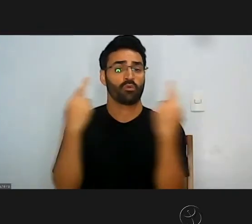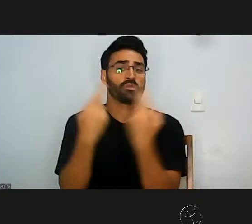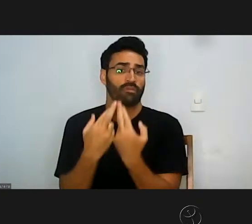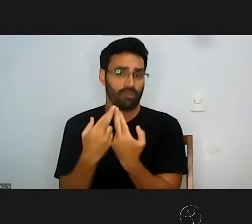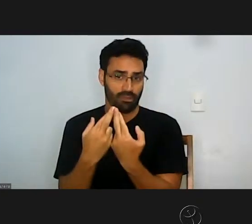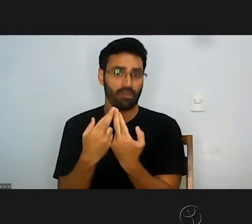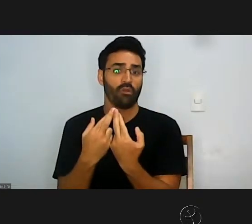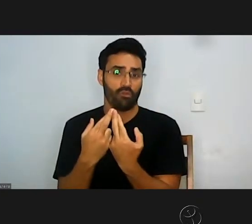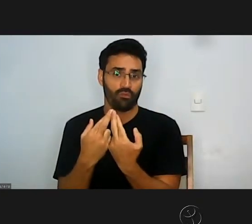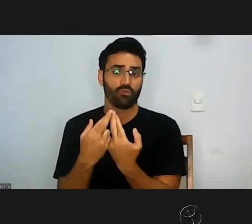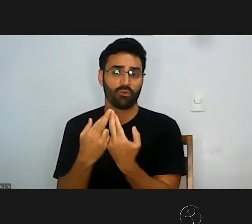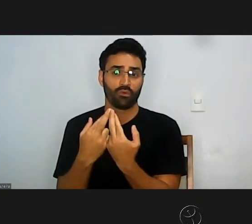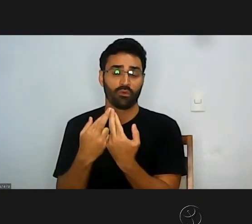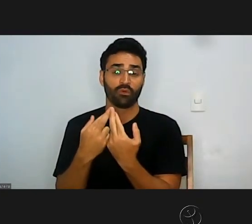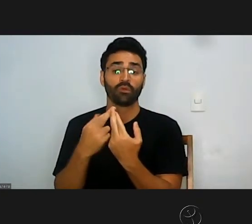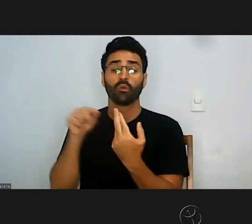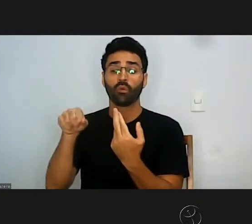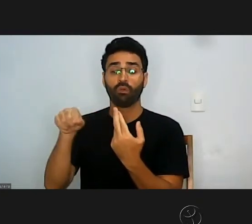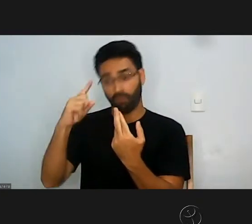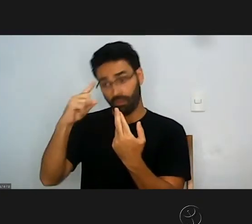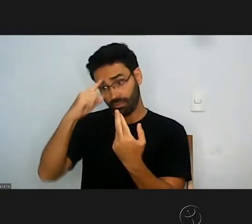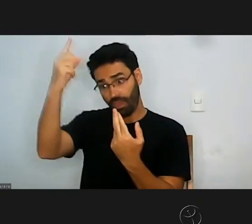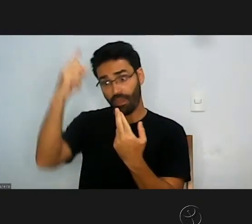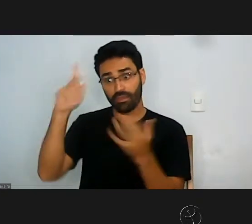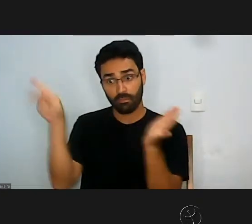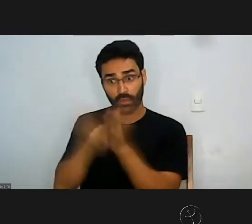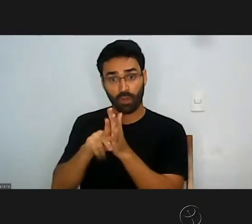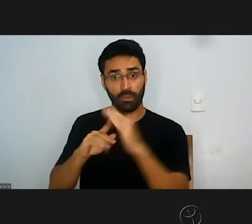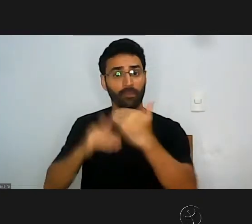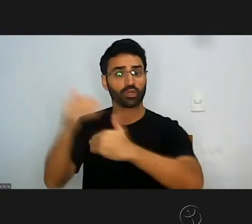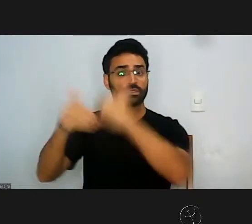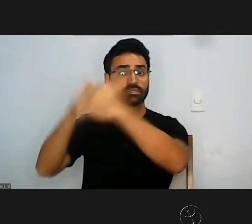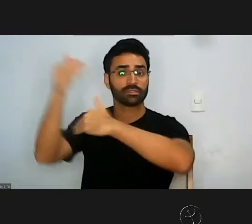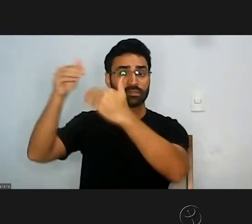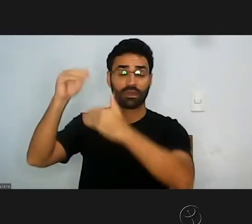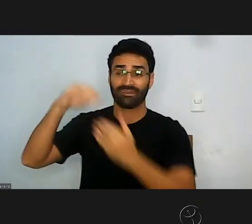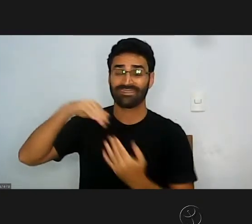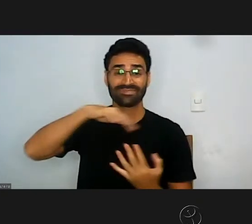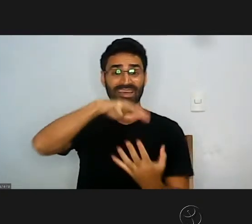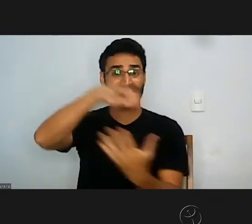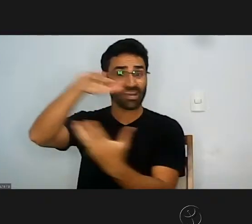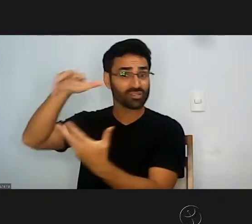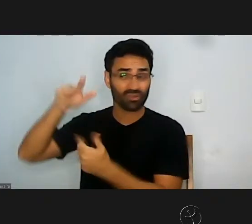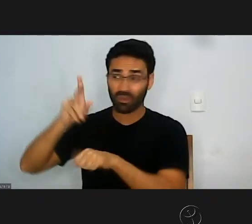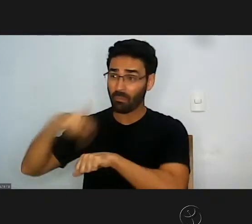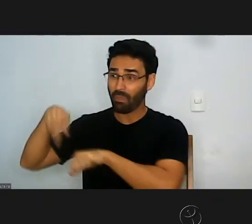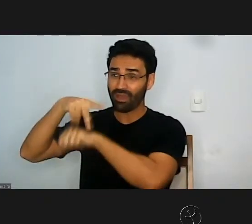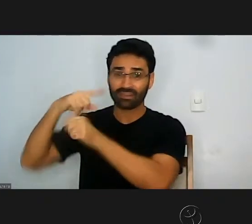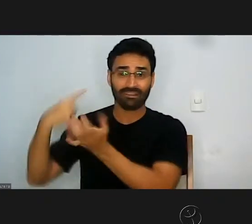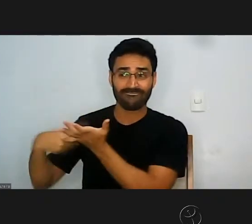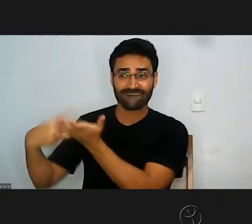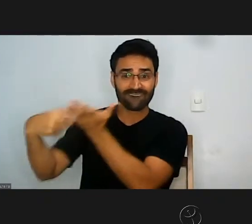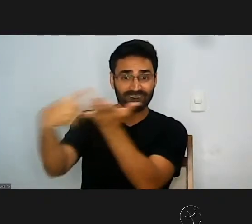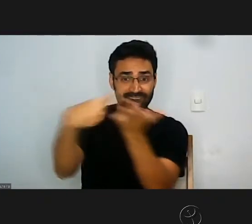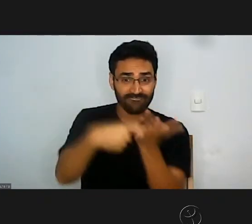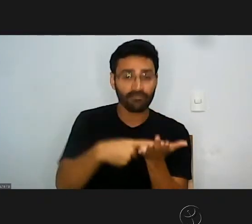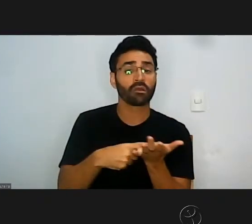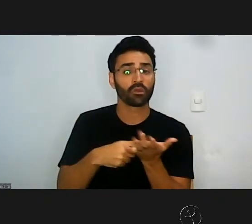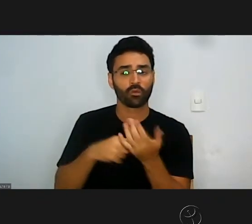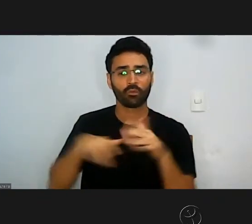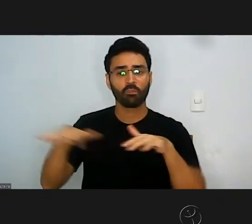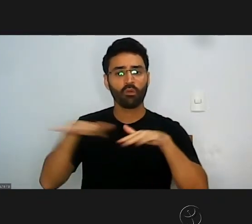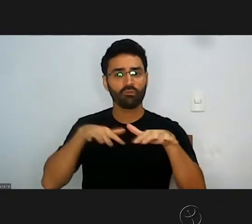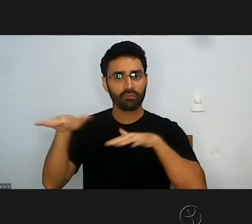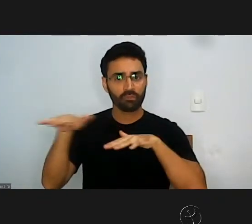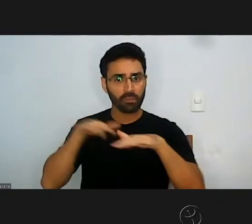dessa iniciativa global progressista internacional, que se baseia no movimento altamente bem-sucedido